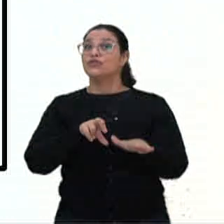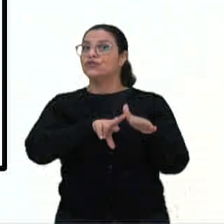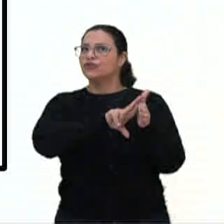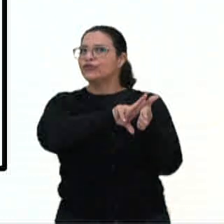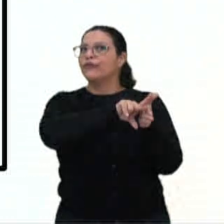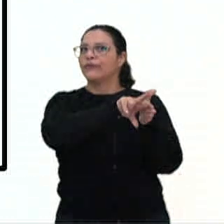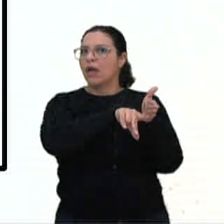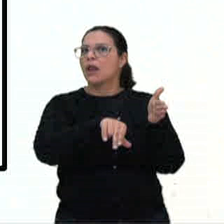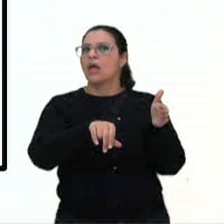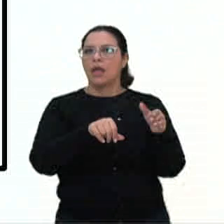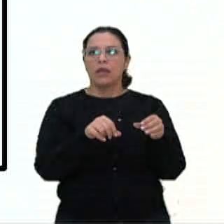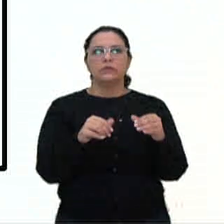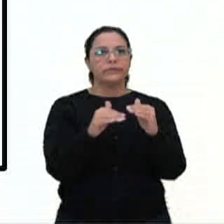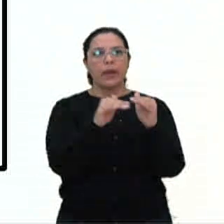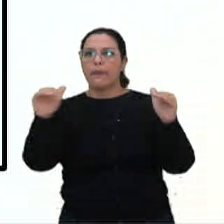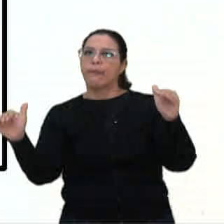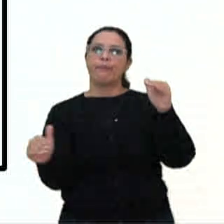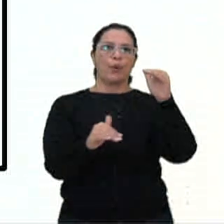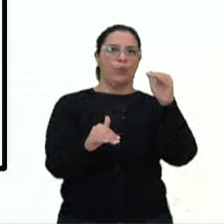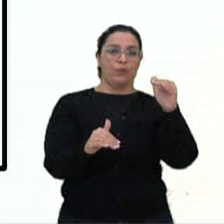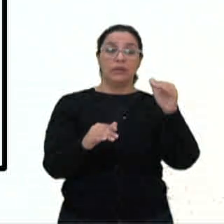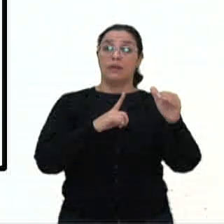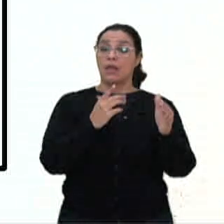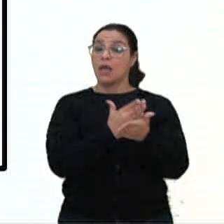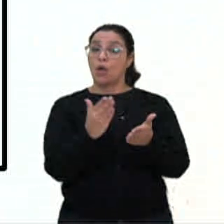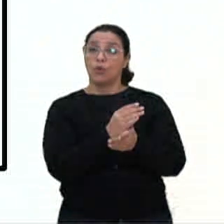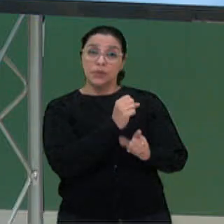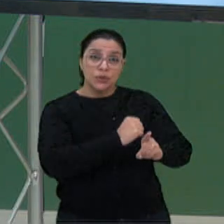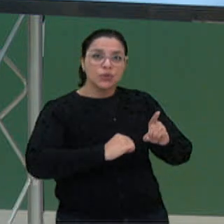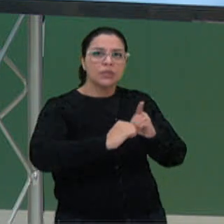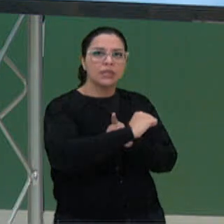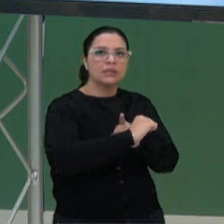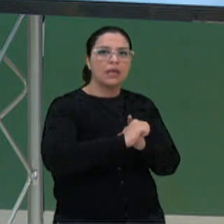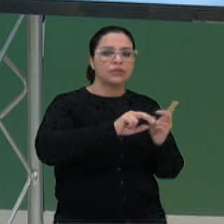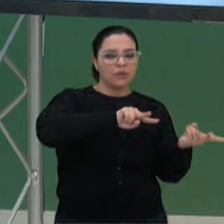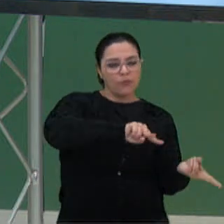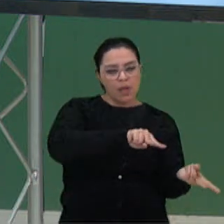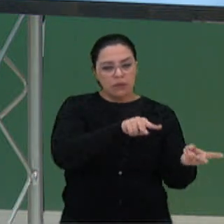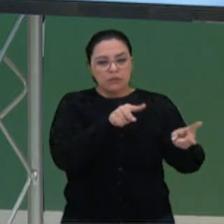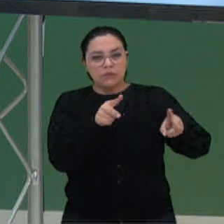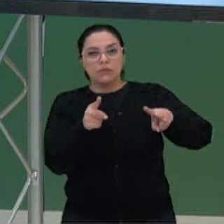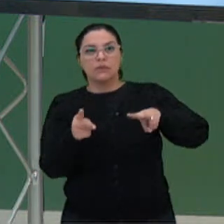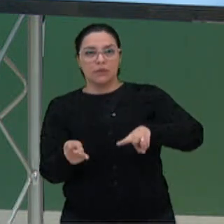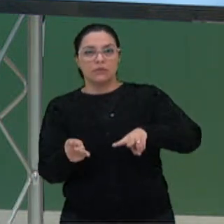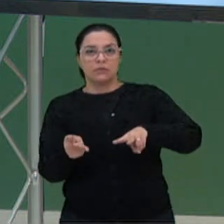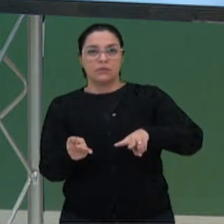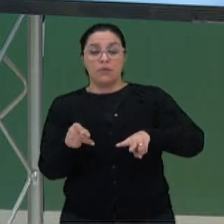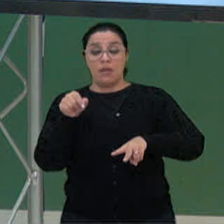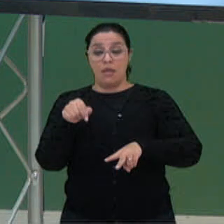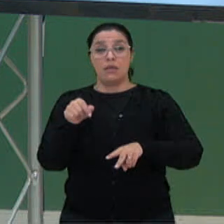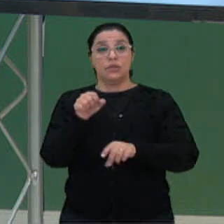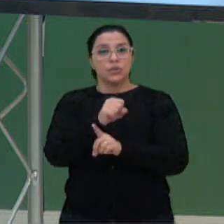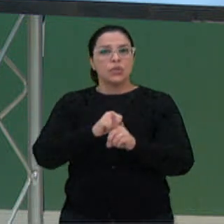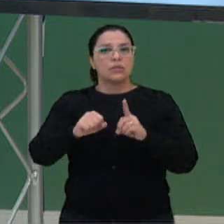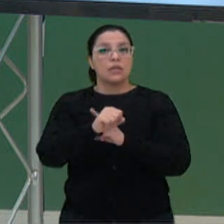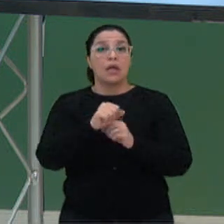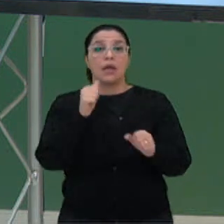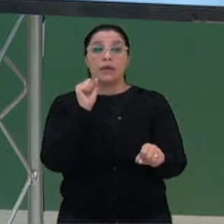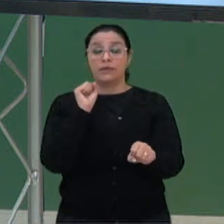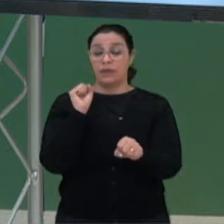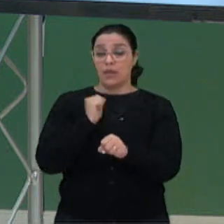diferenças. Existem sociedades que passaram por uma transição. deixaram de ser